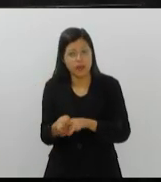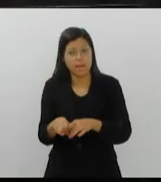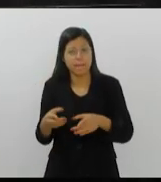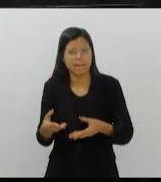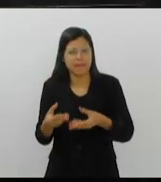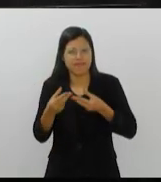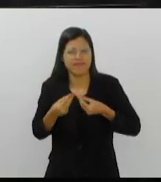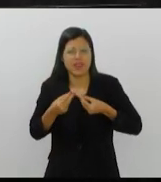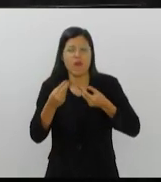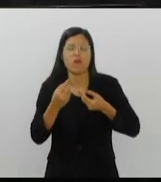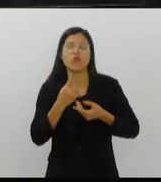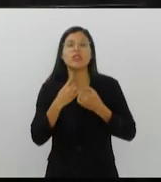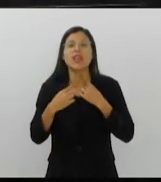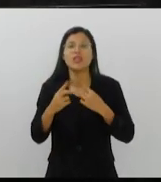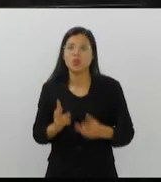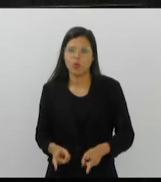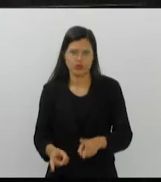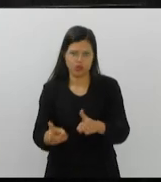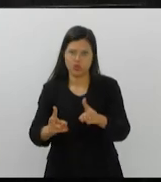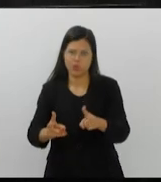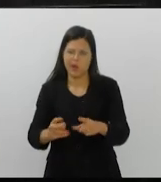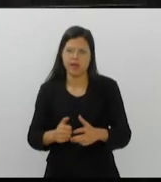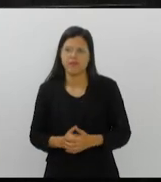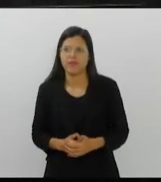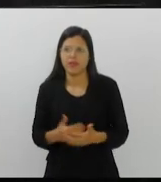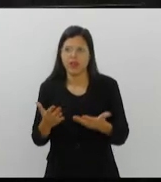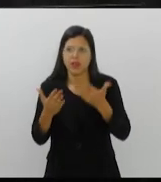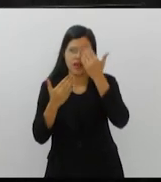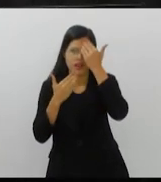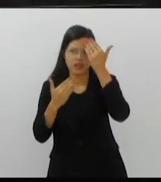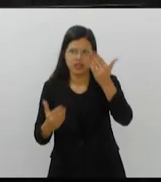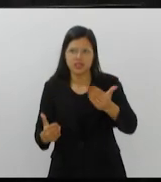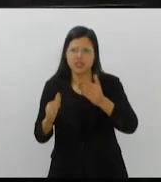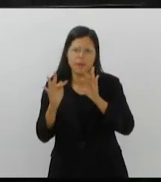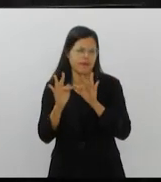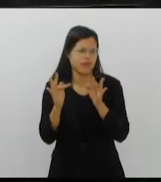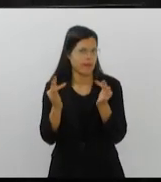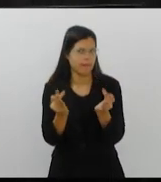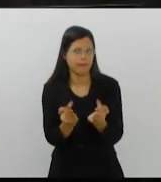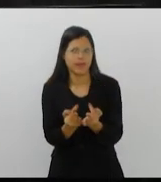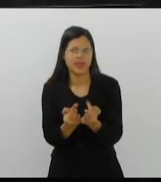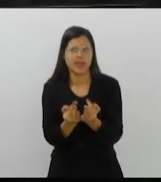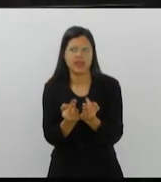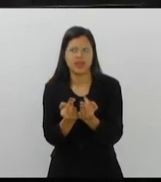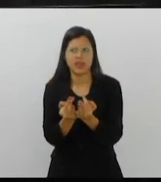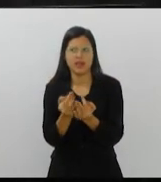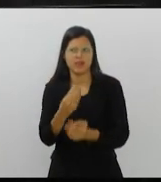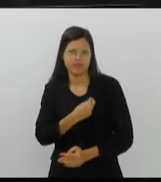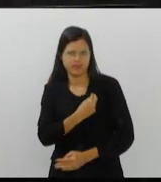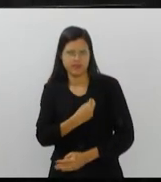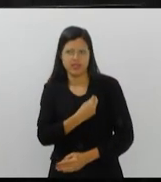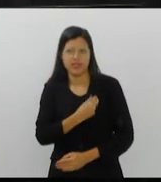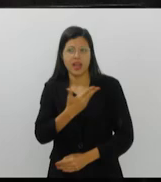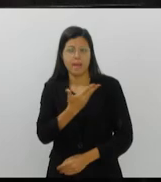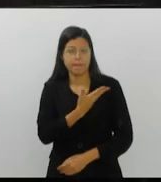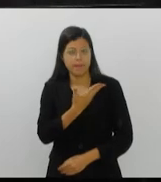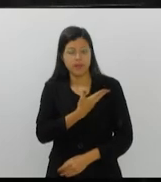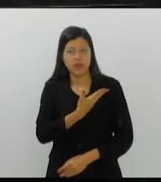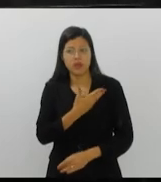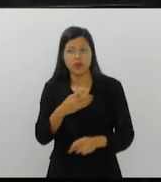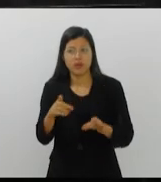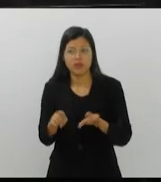pena. Eu quero aqui agradecer, mencionar a minha família que está por aqui, os meus amigos, a